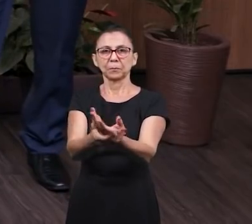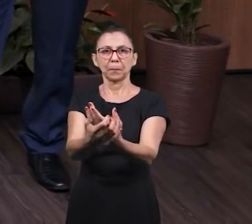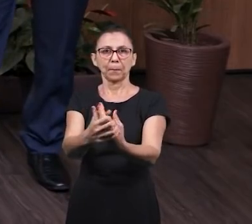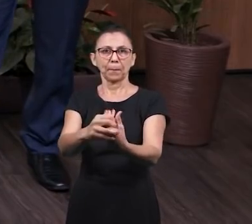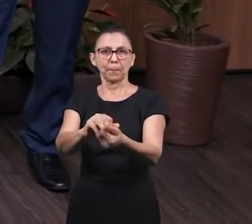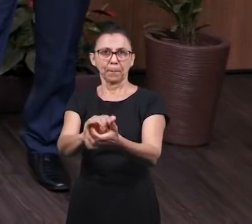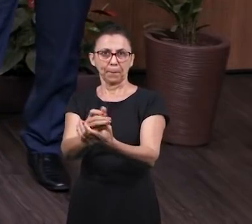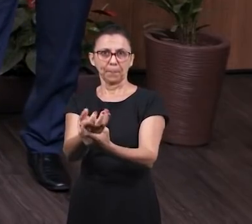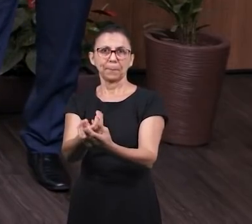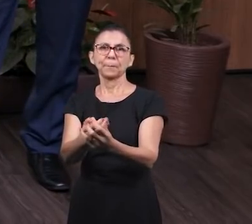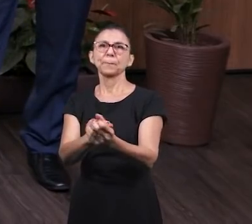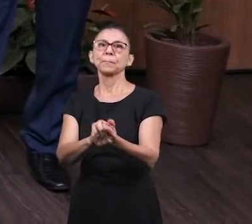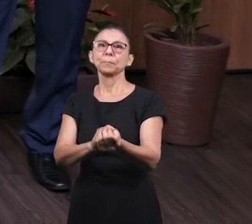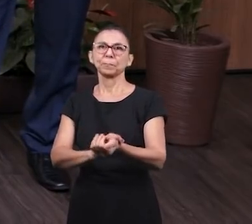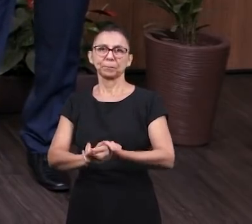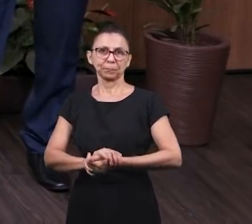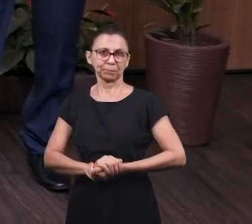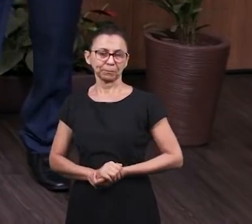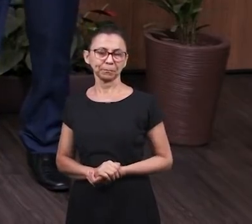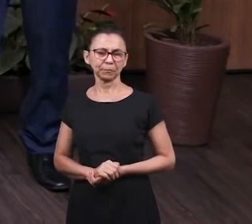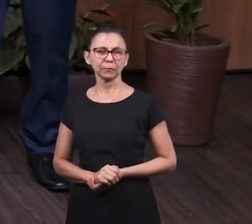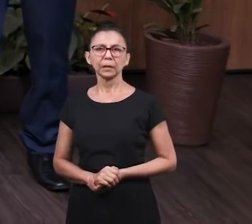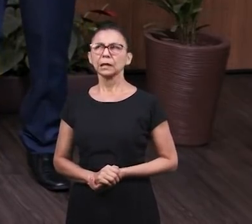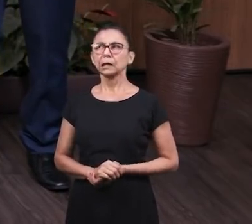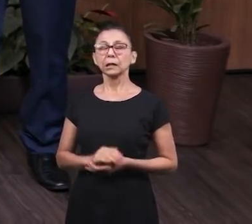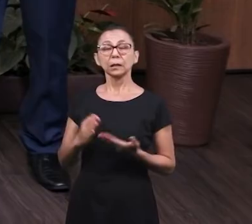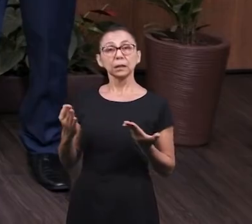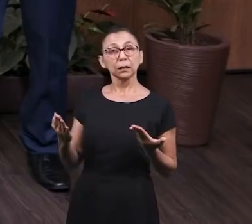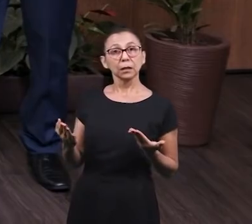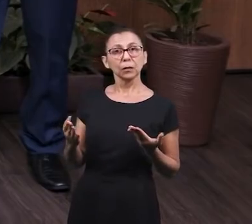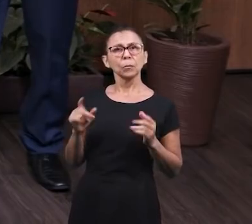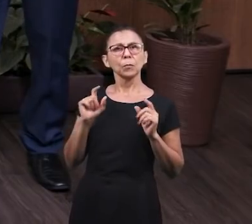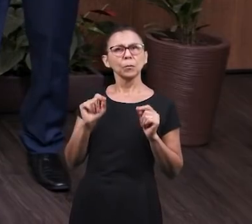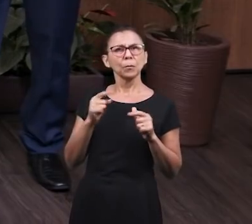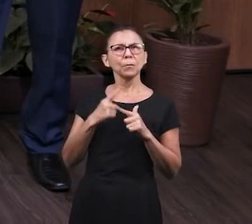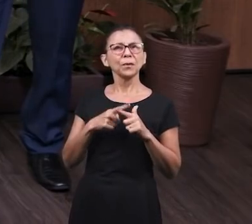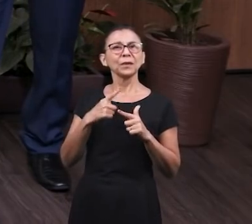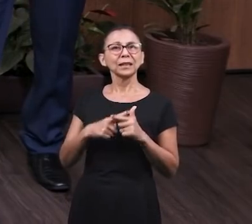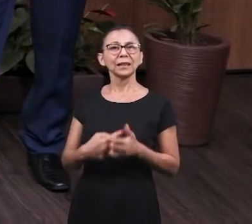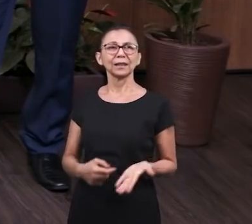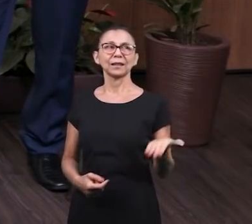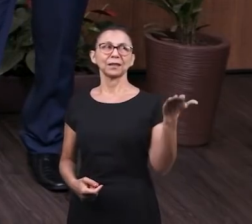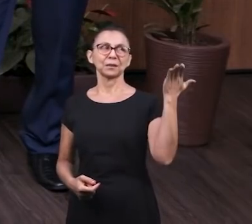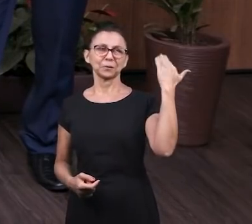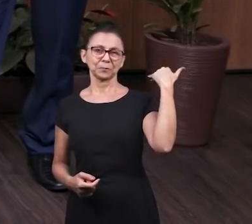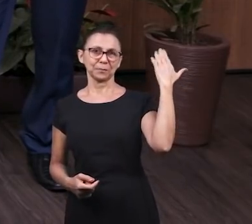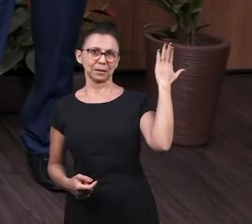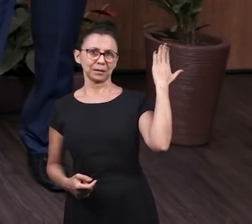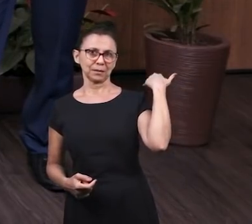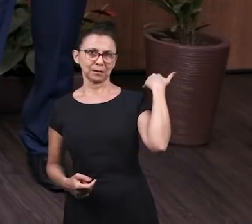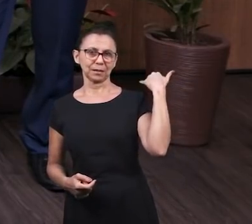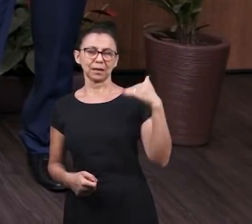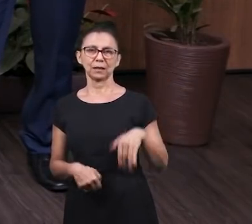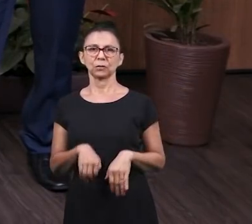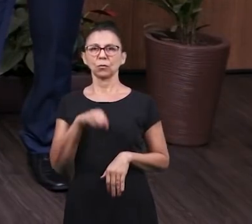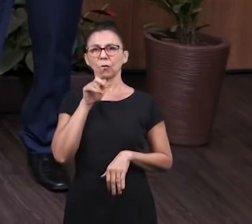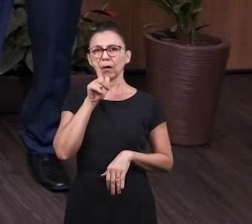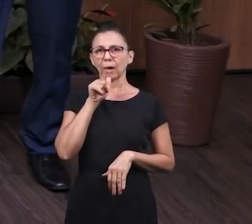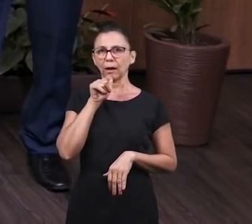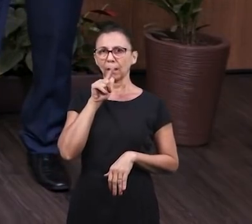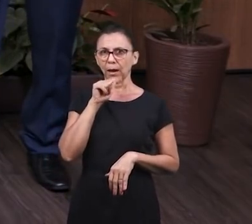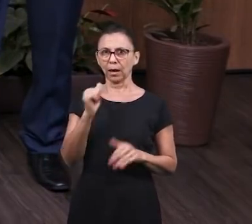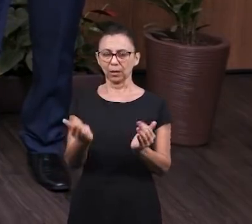todos que nos assistem, o profético. Porque no passado era a água